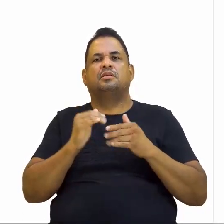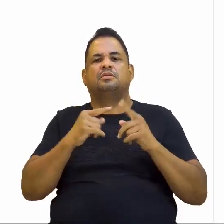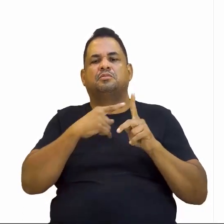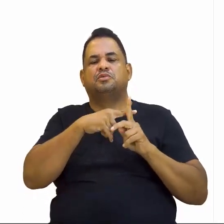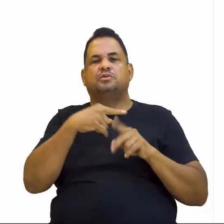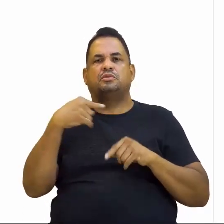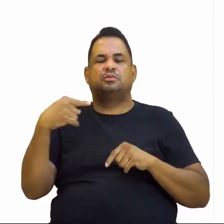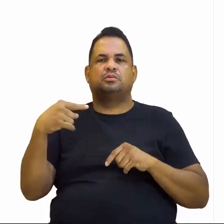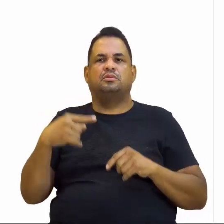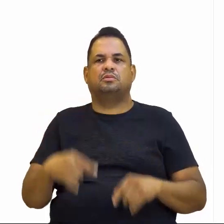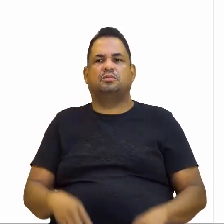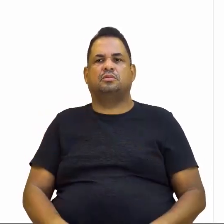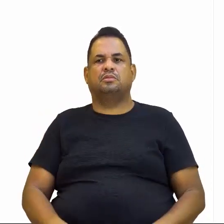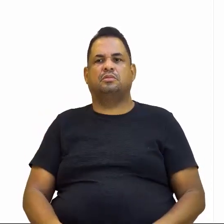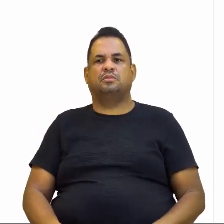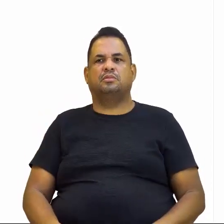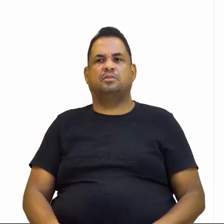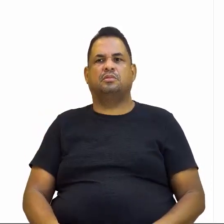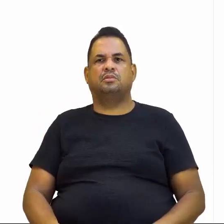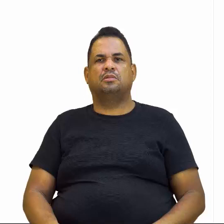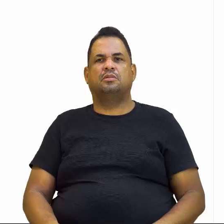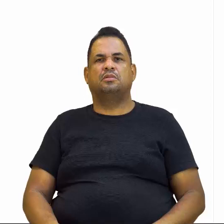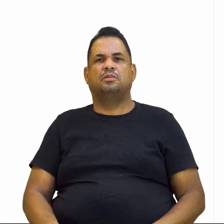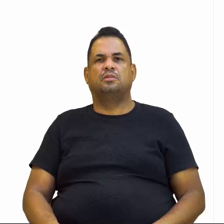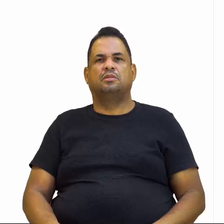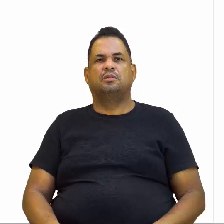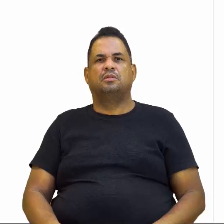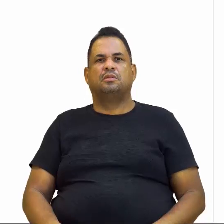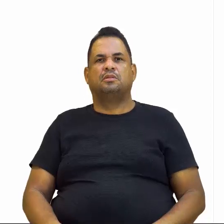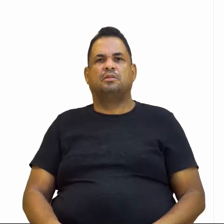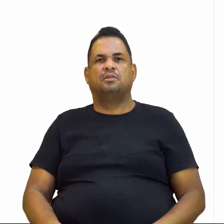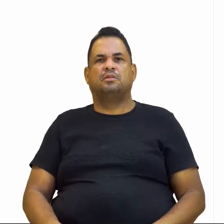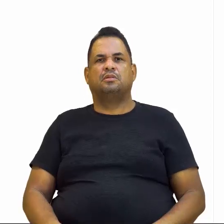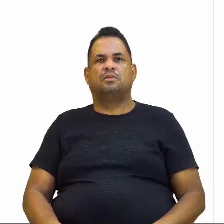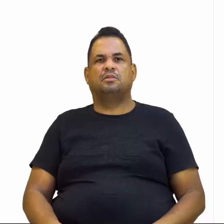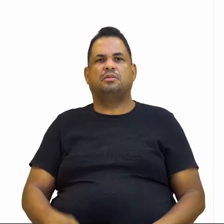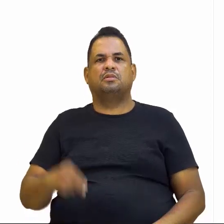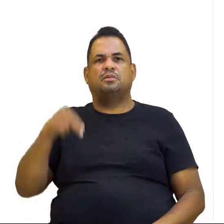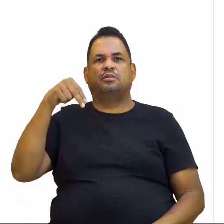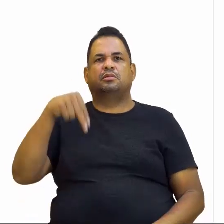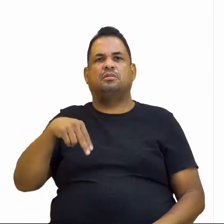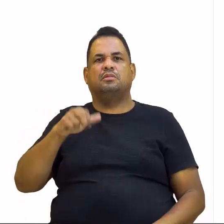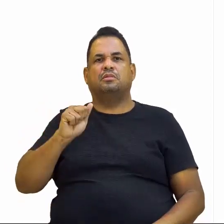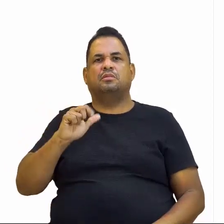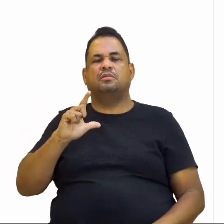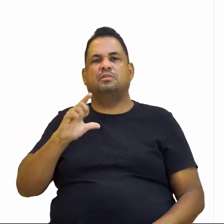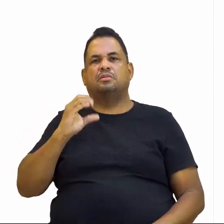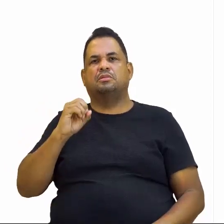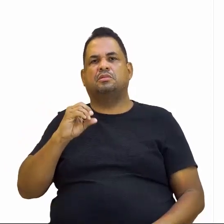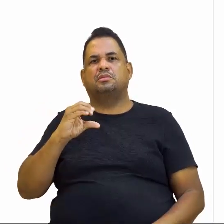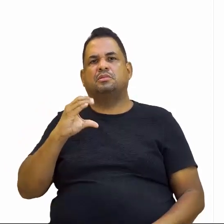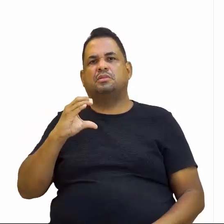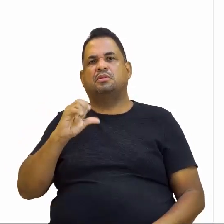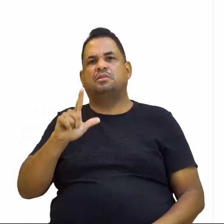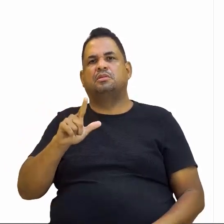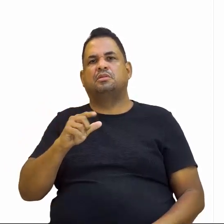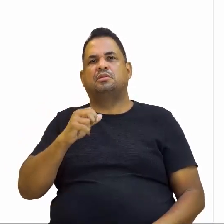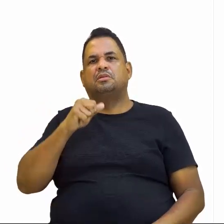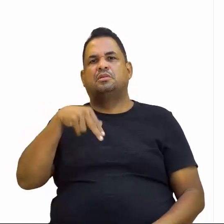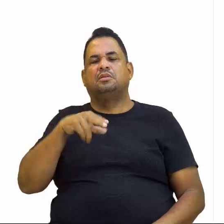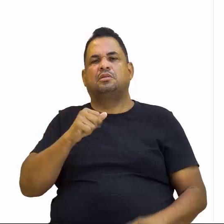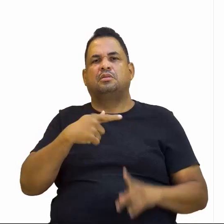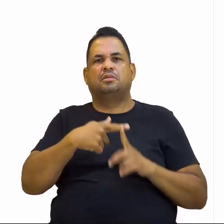isso, fica N2. Cloreto de sódio. Cloreto de sódio não, tá tranquilo. Na é positivo